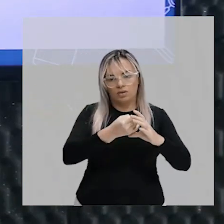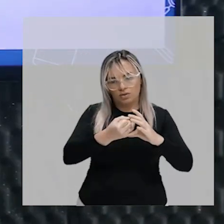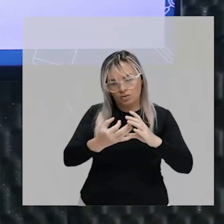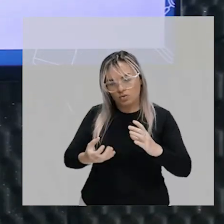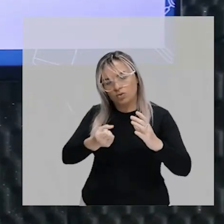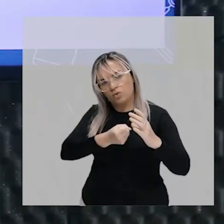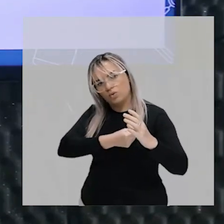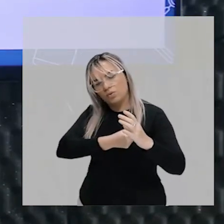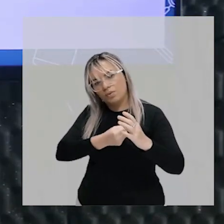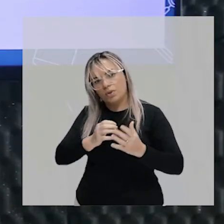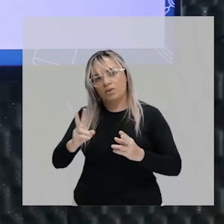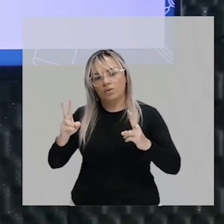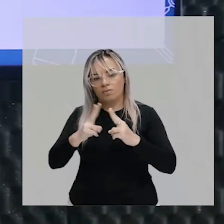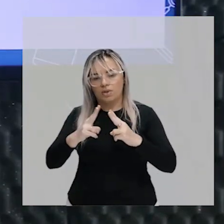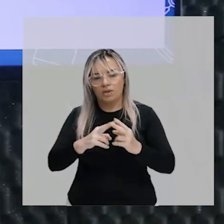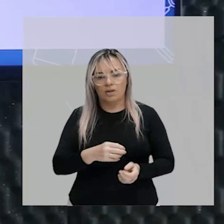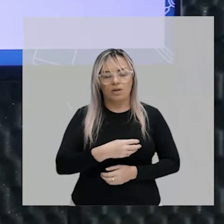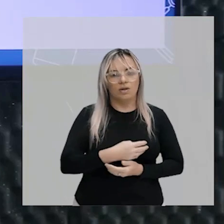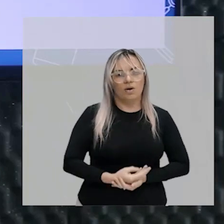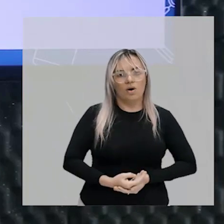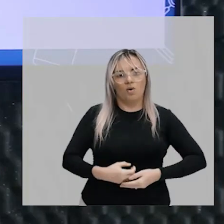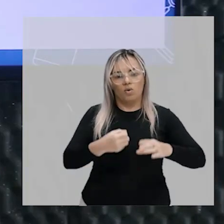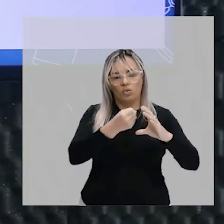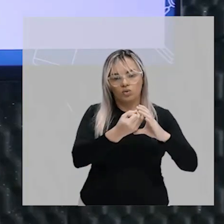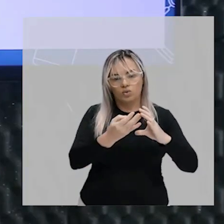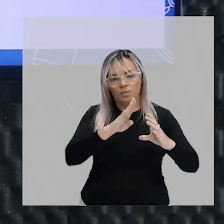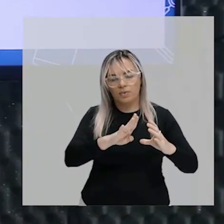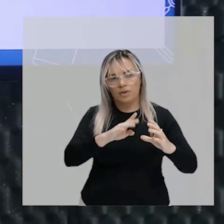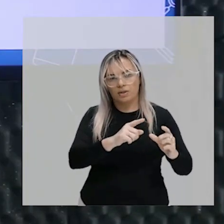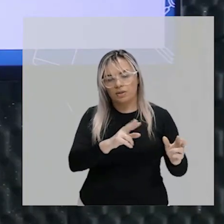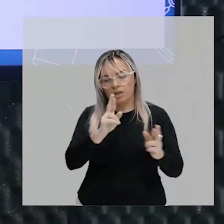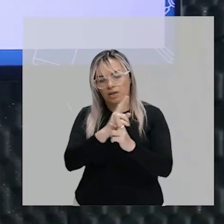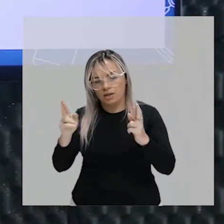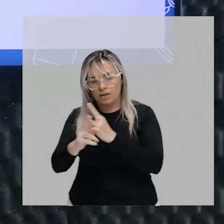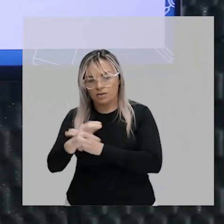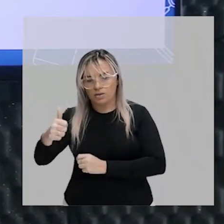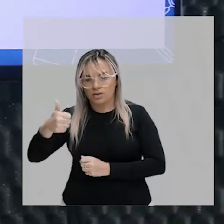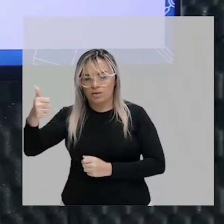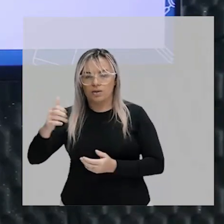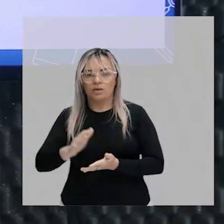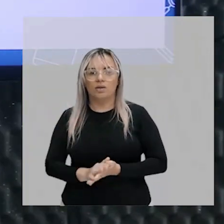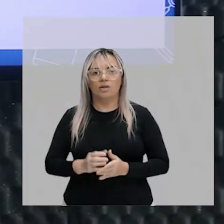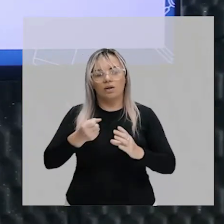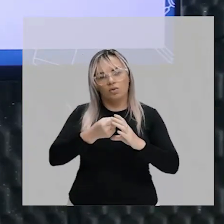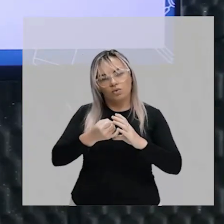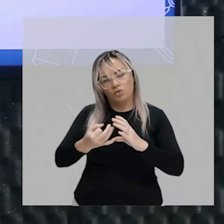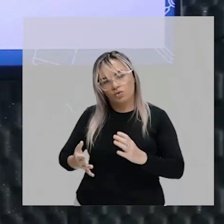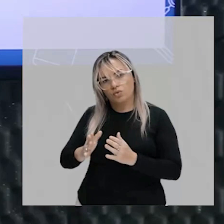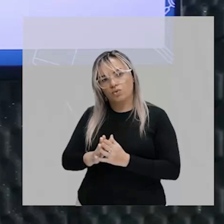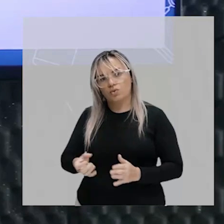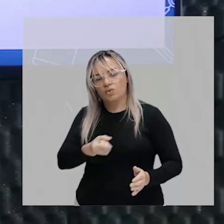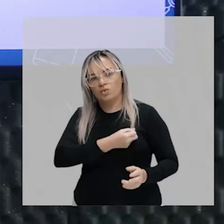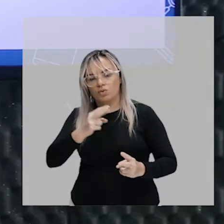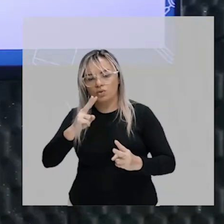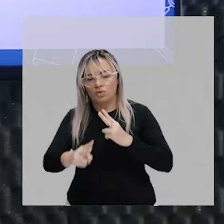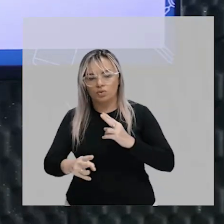mesmo o b corresponde ao 1 que nós temos também o conjunto dos números ímpares tranquilo né acabamos de fazer essa Associação